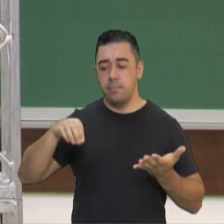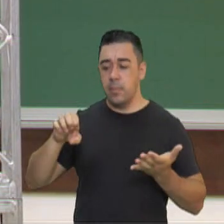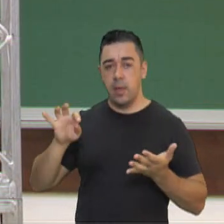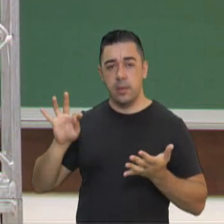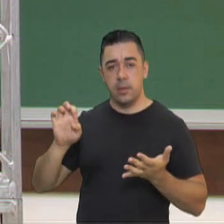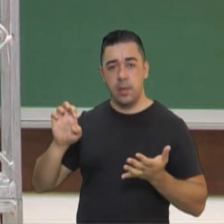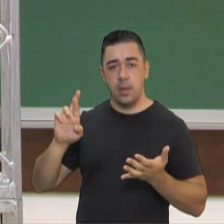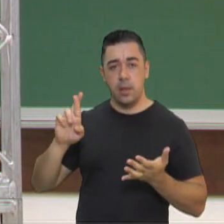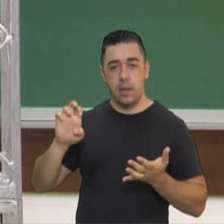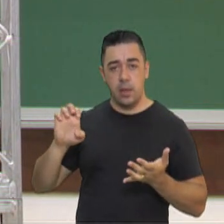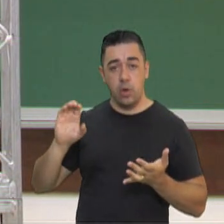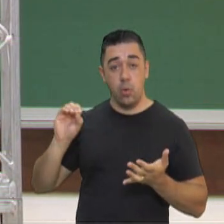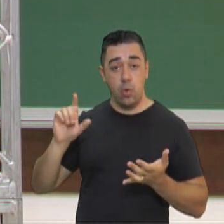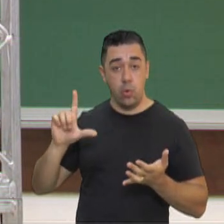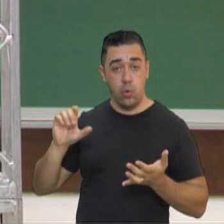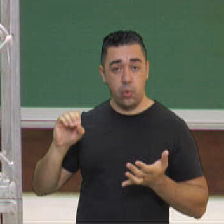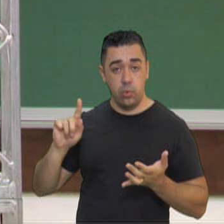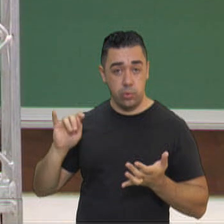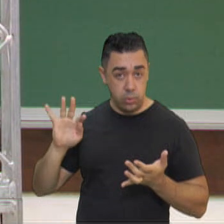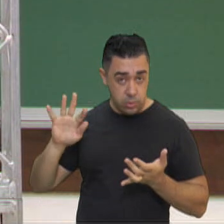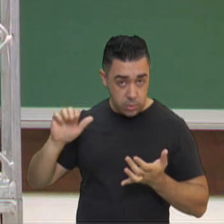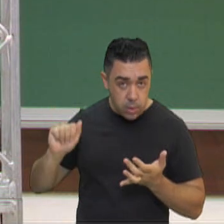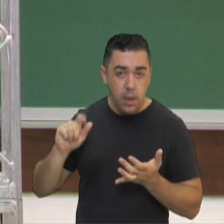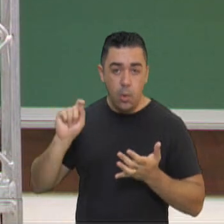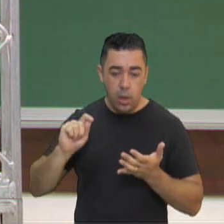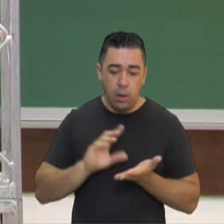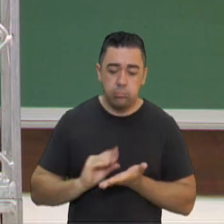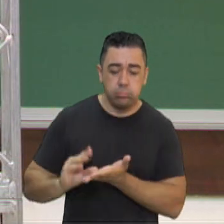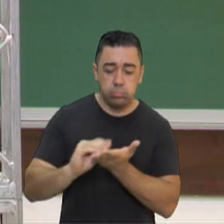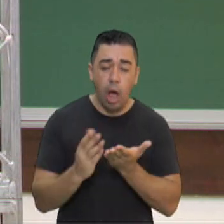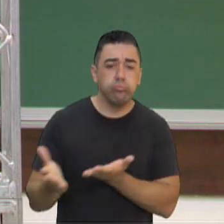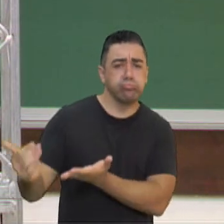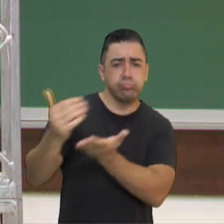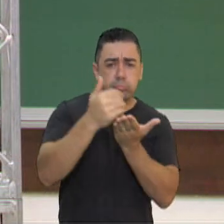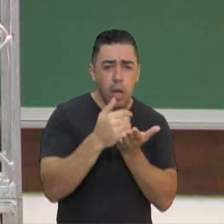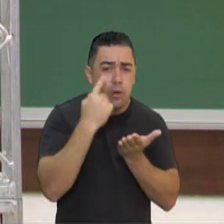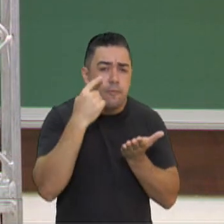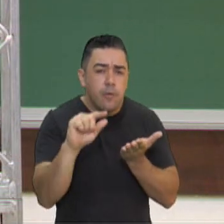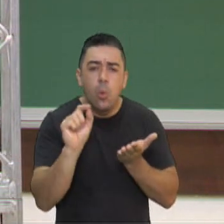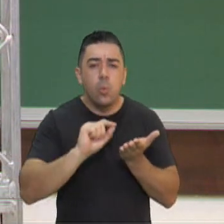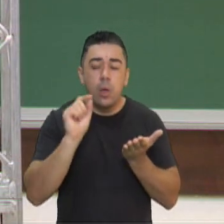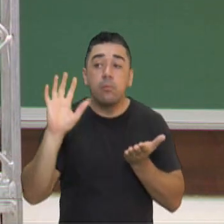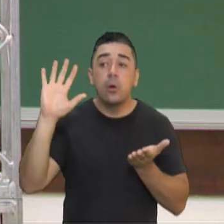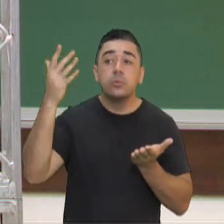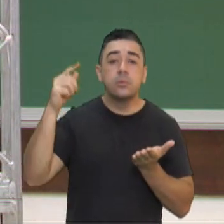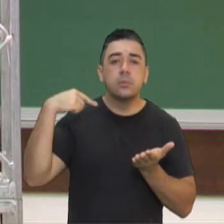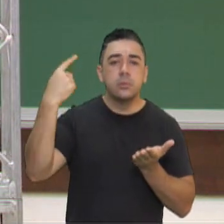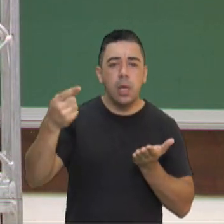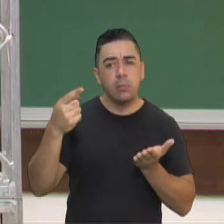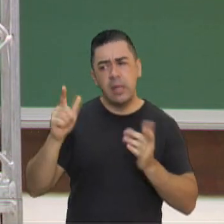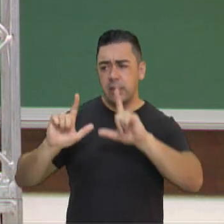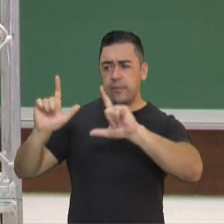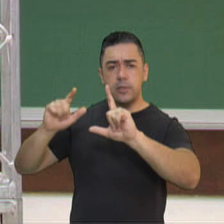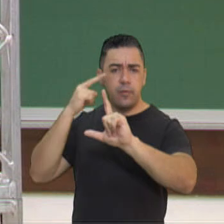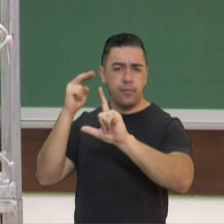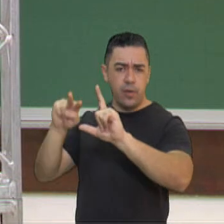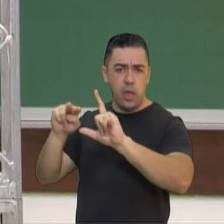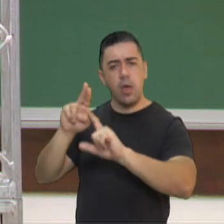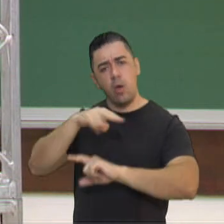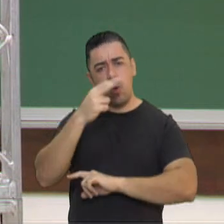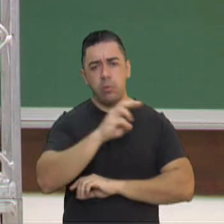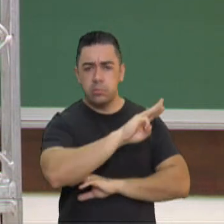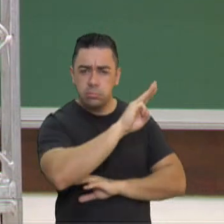vai coletar esses dados e vai formular a previsão do tempo que chega para nós pela TV, né, ou pelas redes